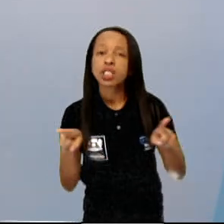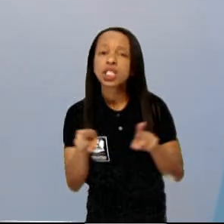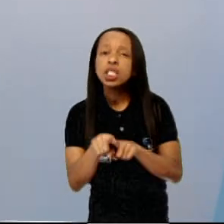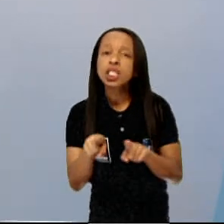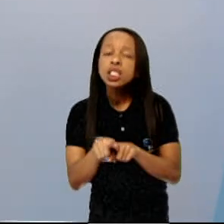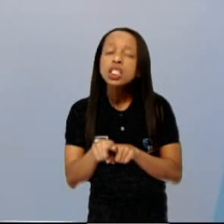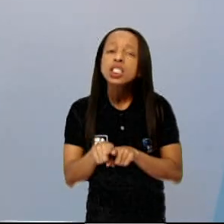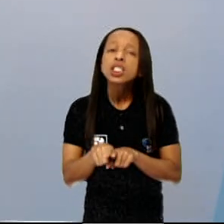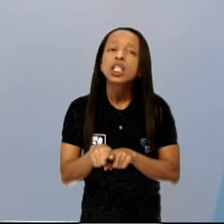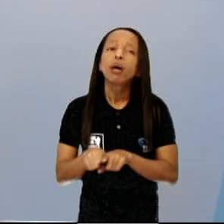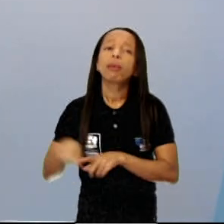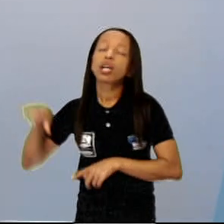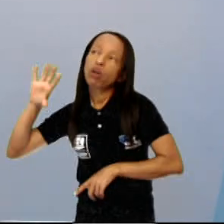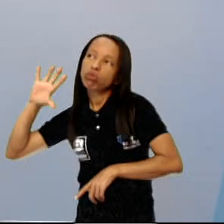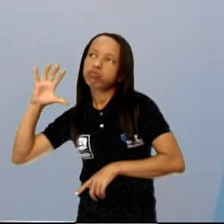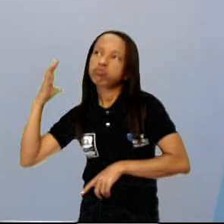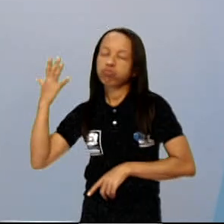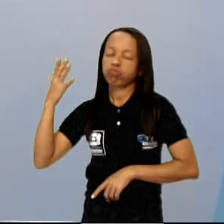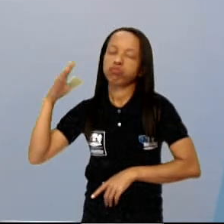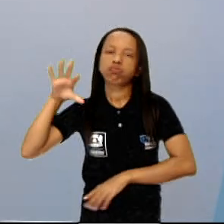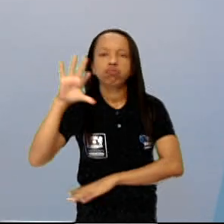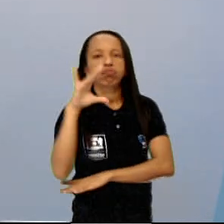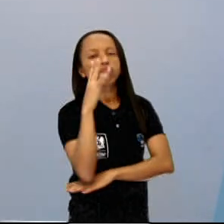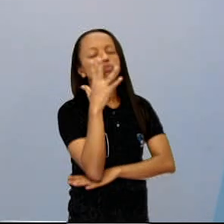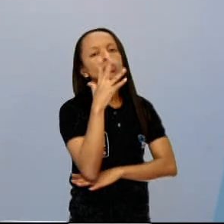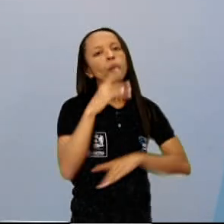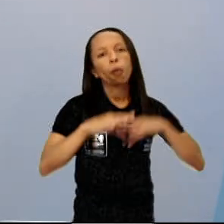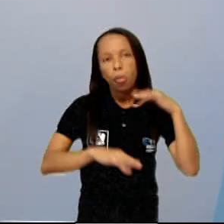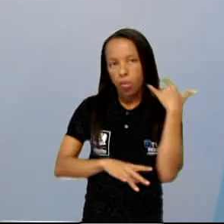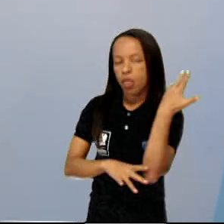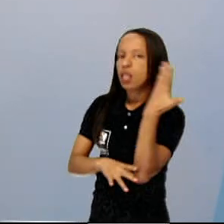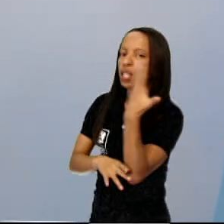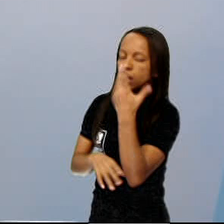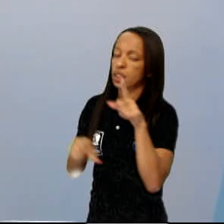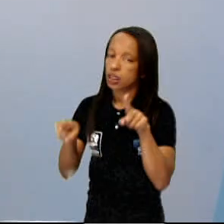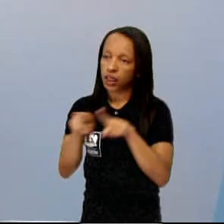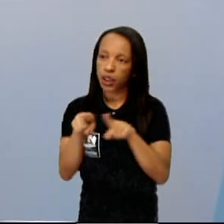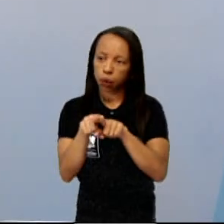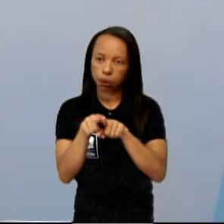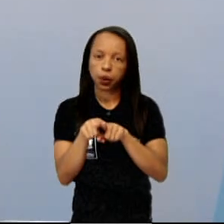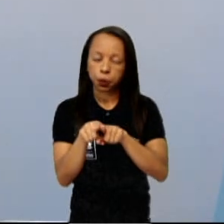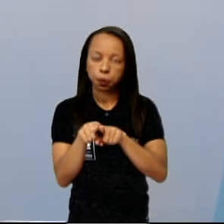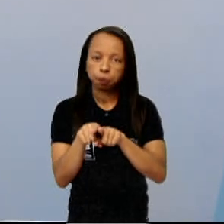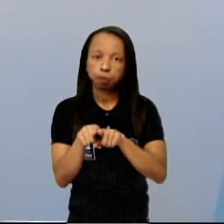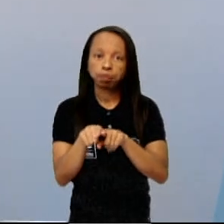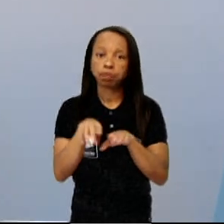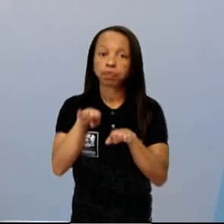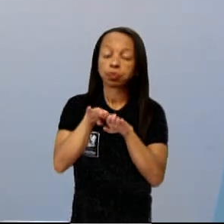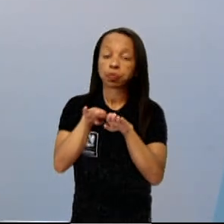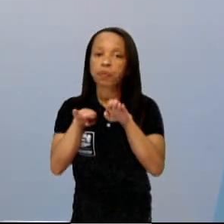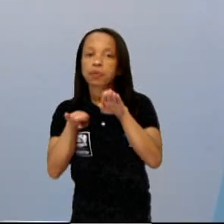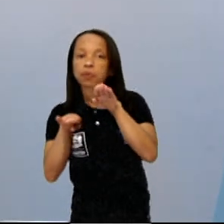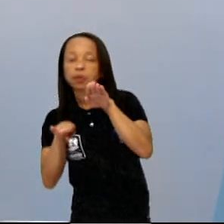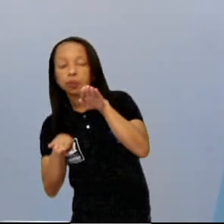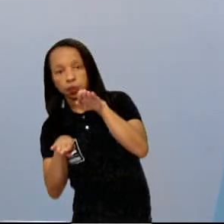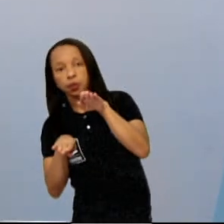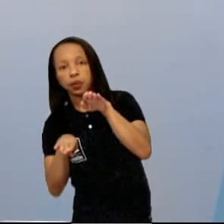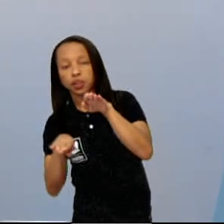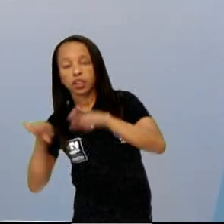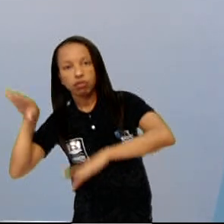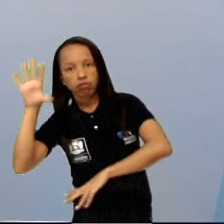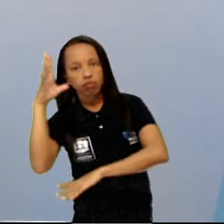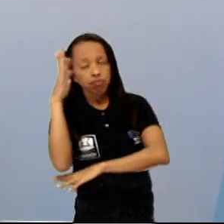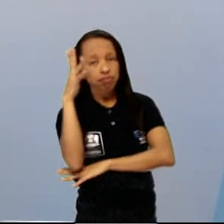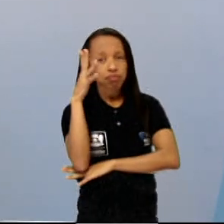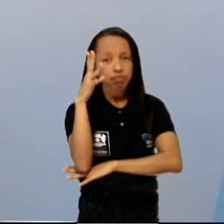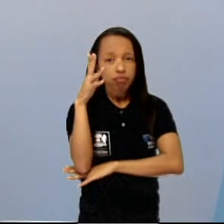É aí onde o meio ambiente influencia dentro de questões sociais, tá certo? Vai ter um desequilíbrio climático, um período de frio